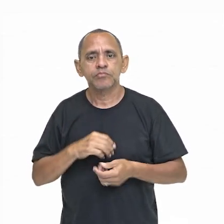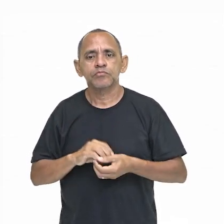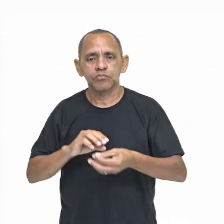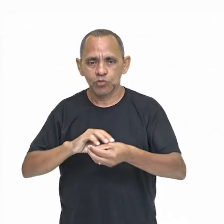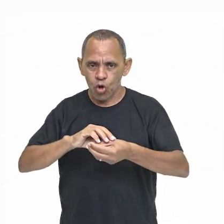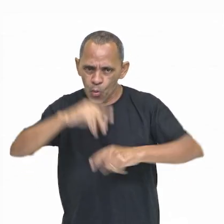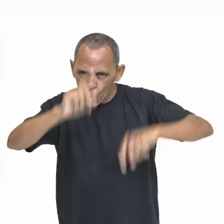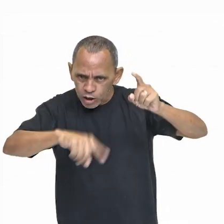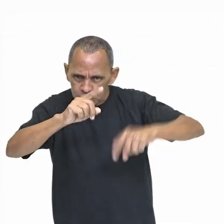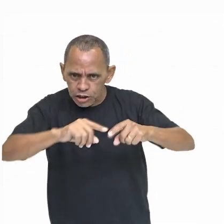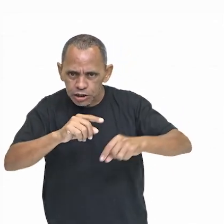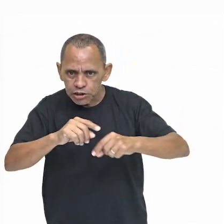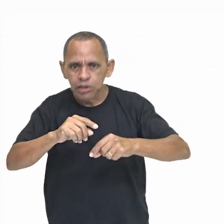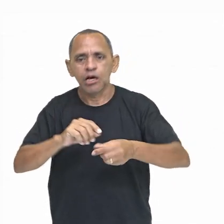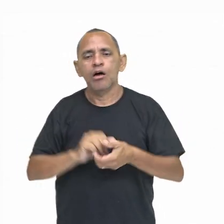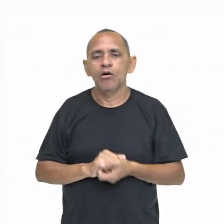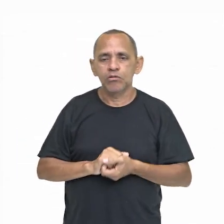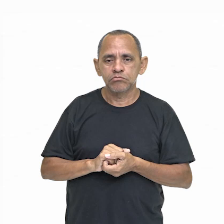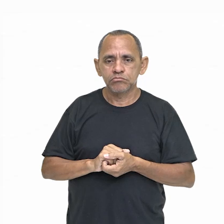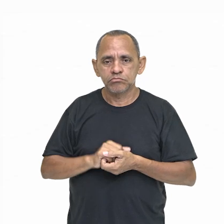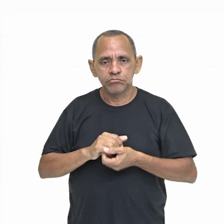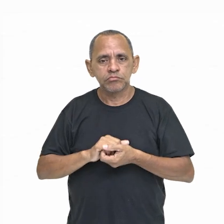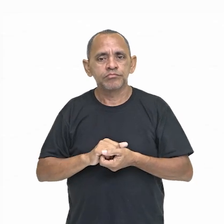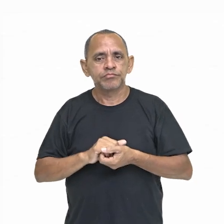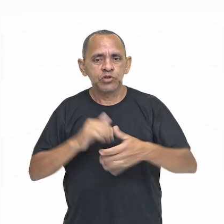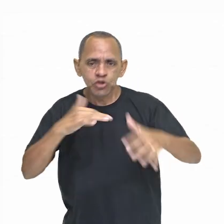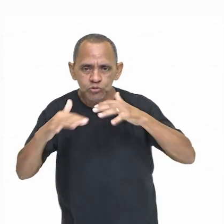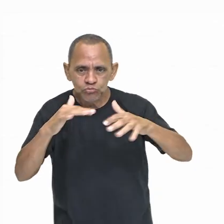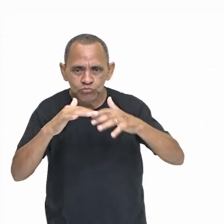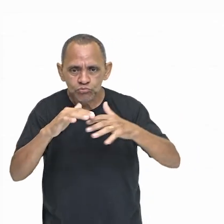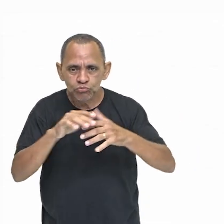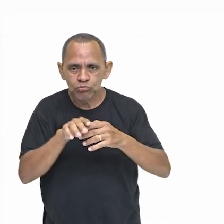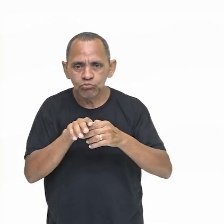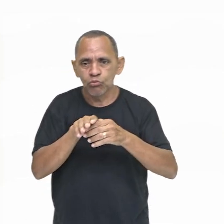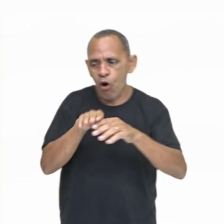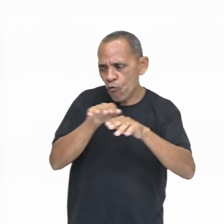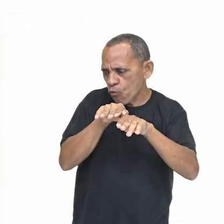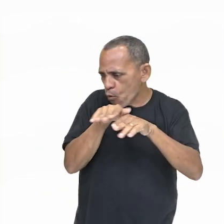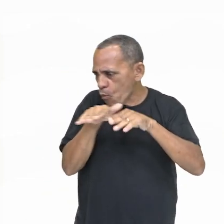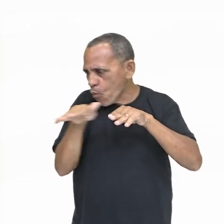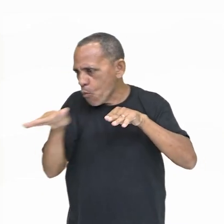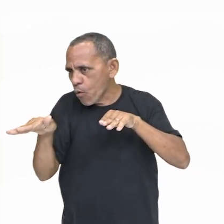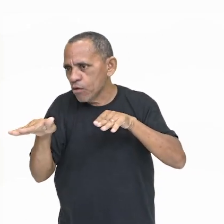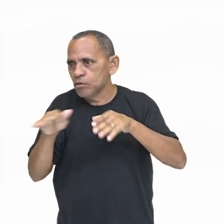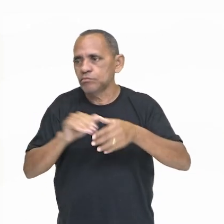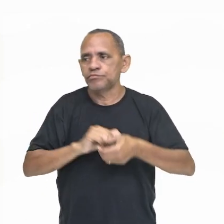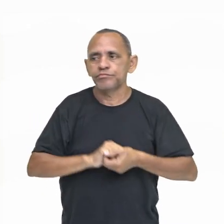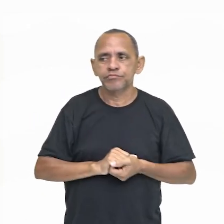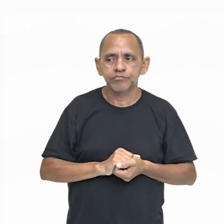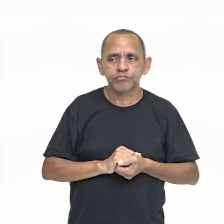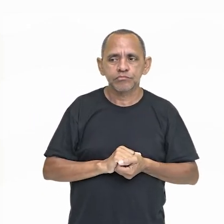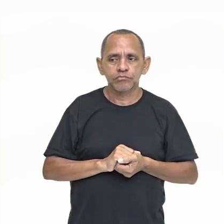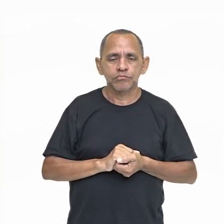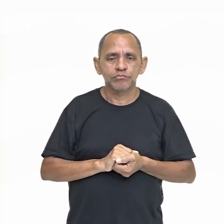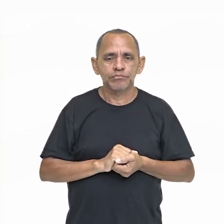linha reta. Percebam aí que nós vamos aplicar a segunda lei de Newton.